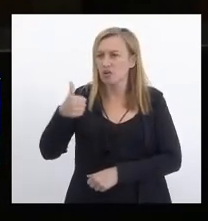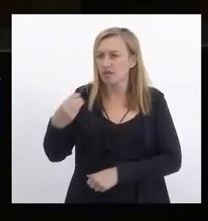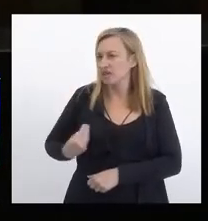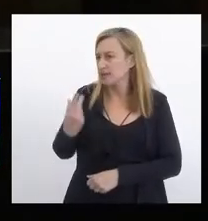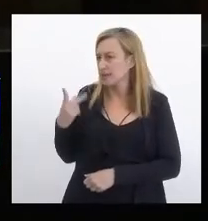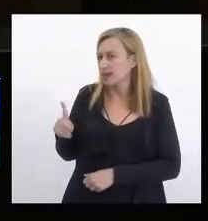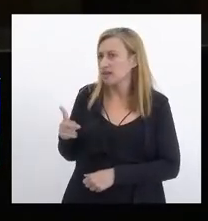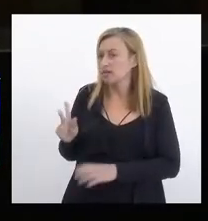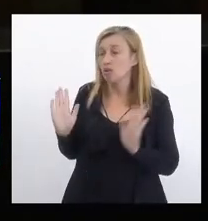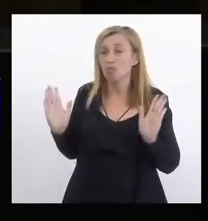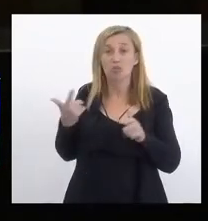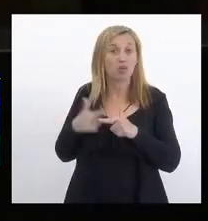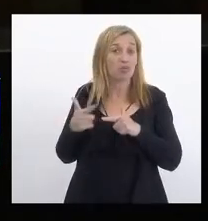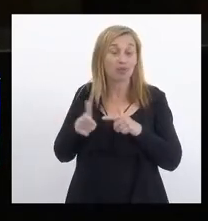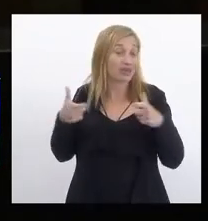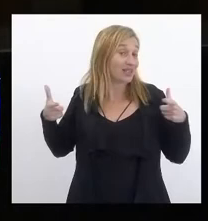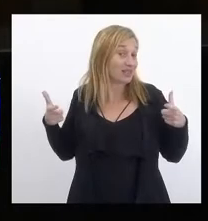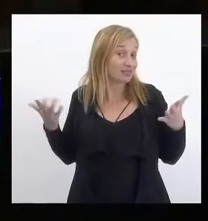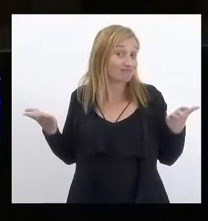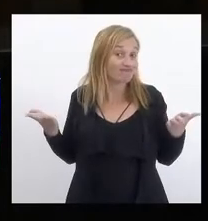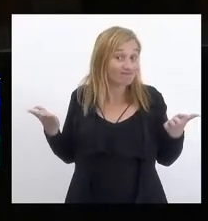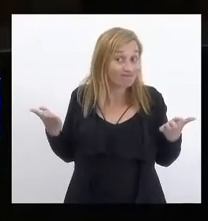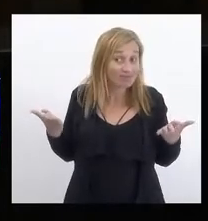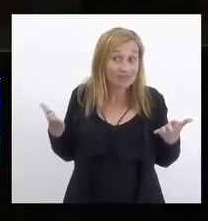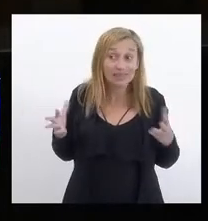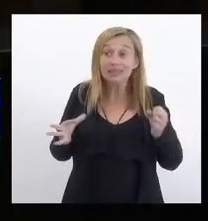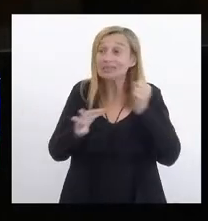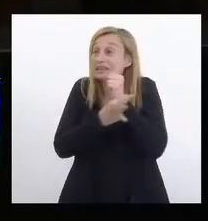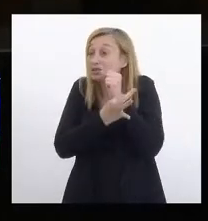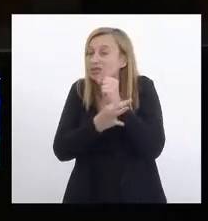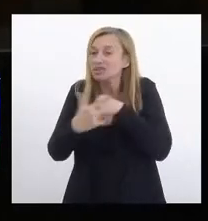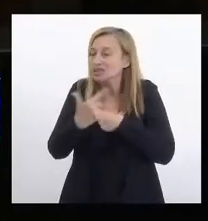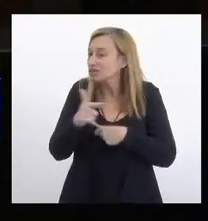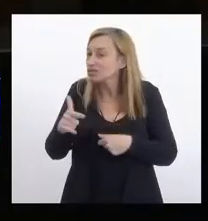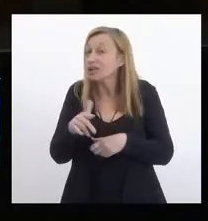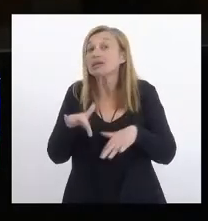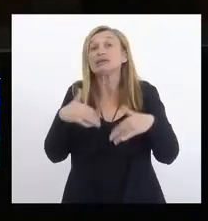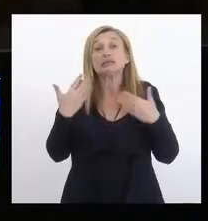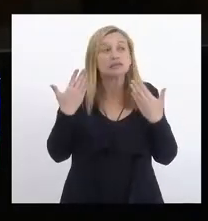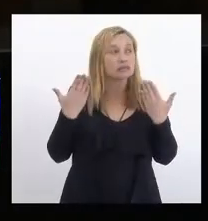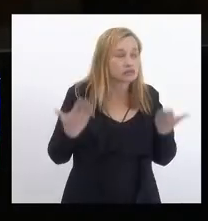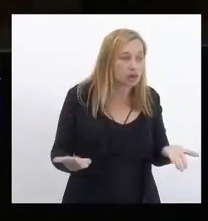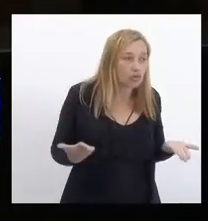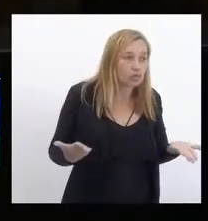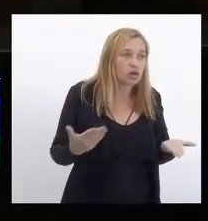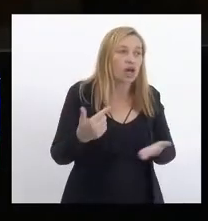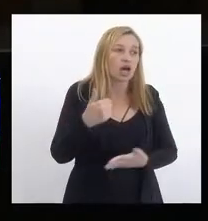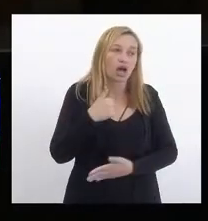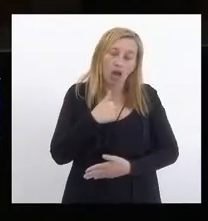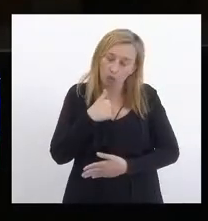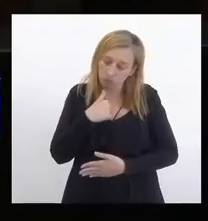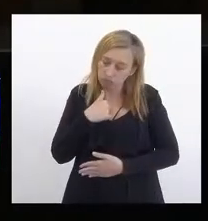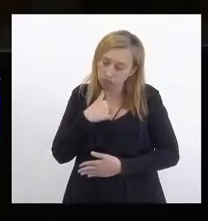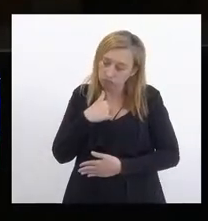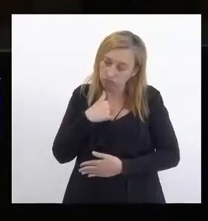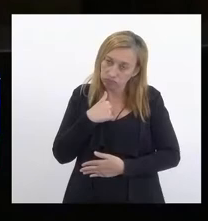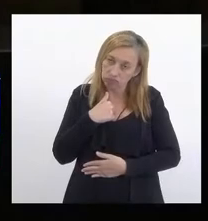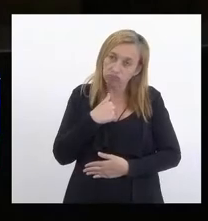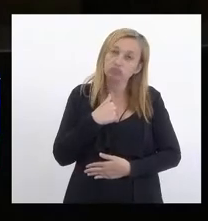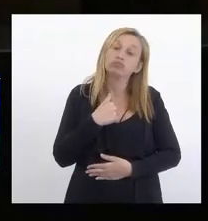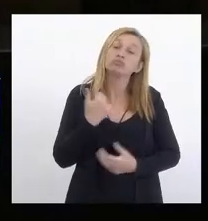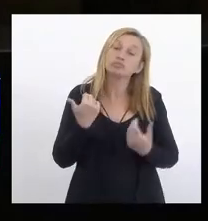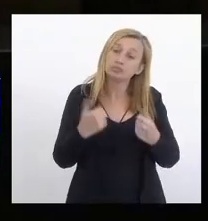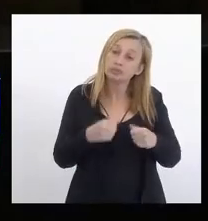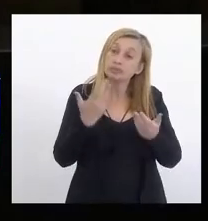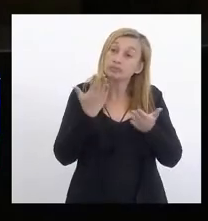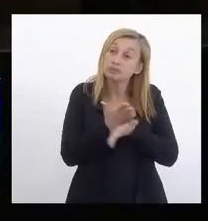aqui é o grande problema. São essas garantias. Então, eu, como digo, temos que